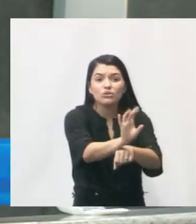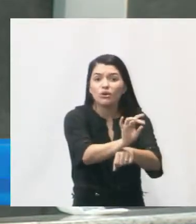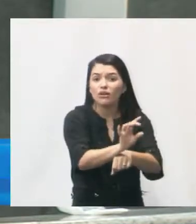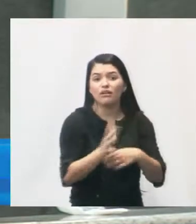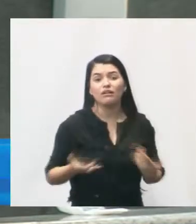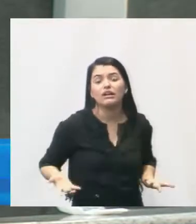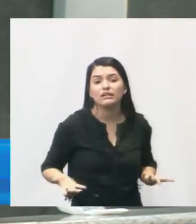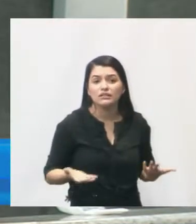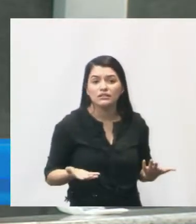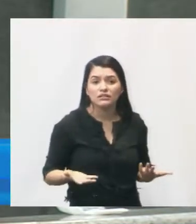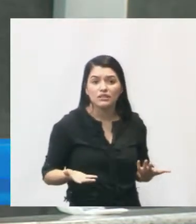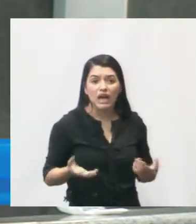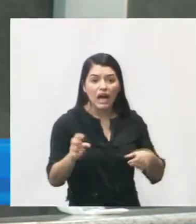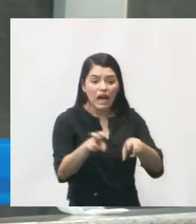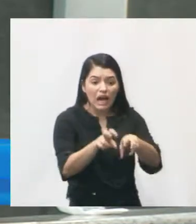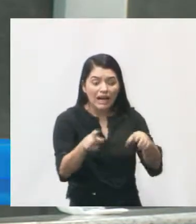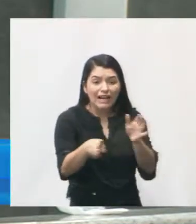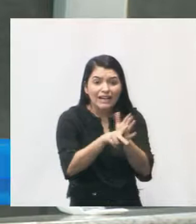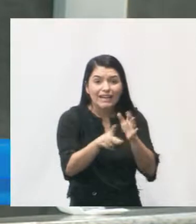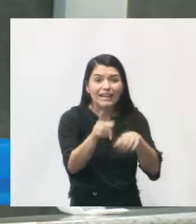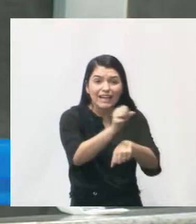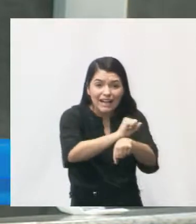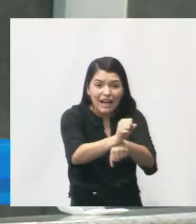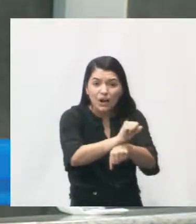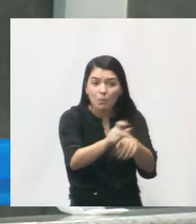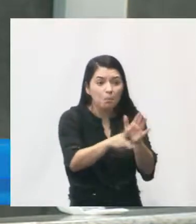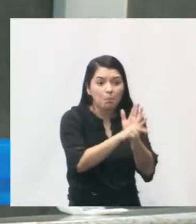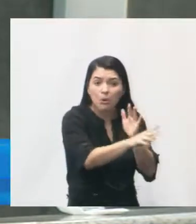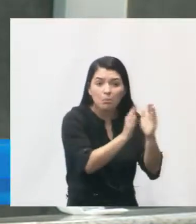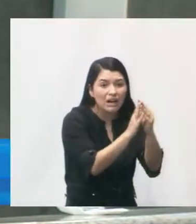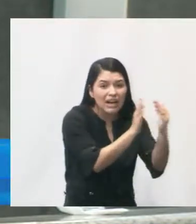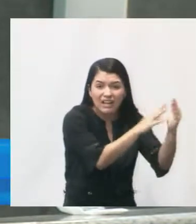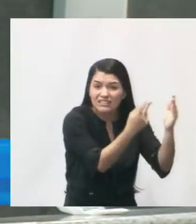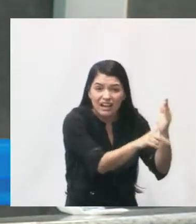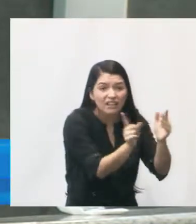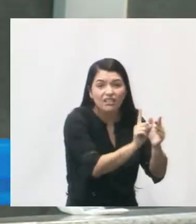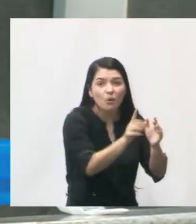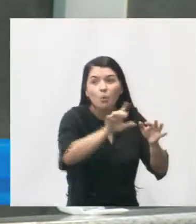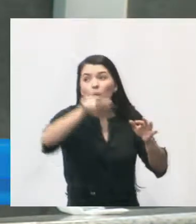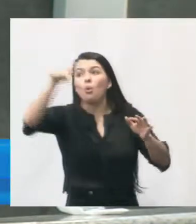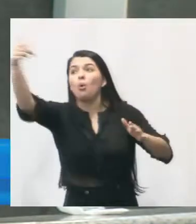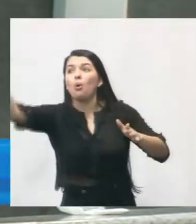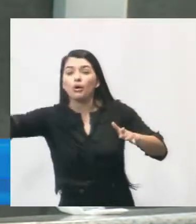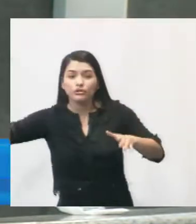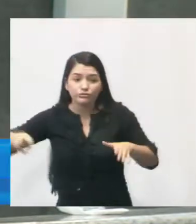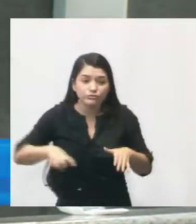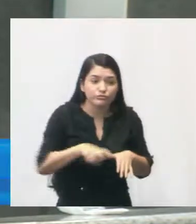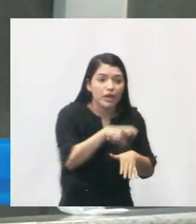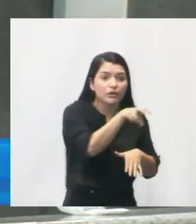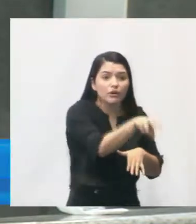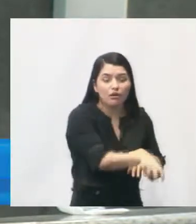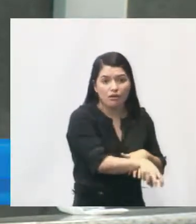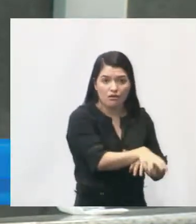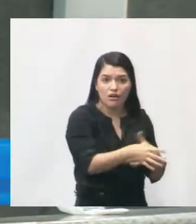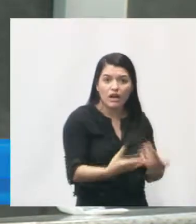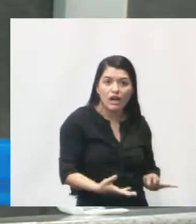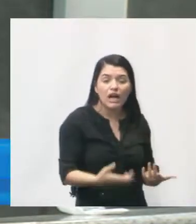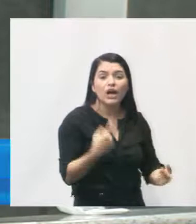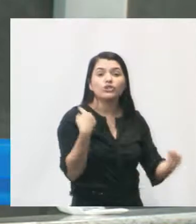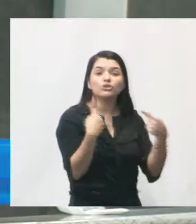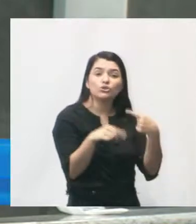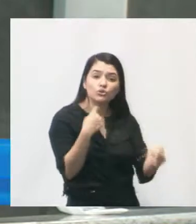ocupada por carros que não são de moradores. Queremos pensar e discutir junto com a Prefeitura de Vitória uma